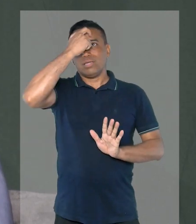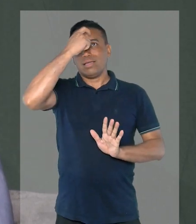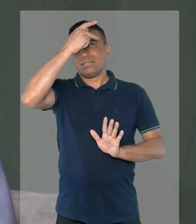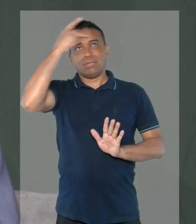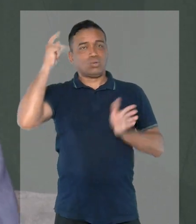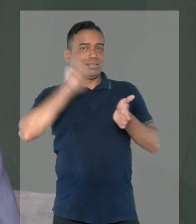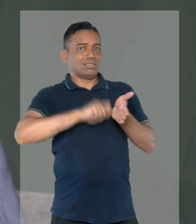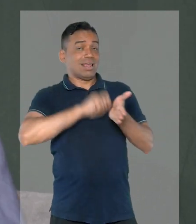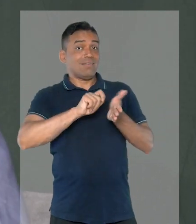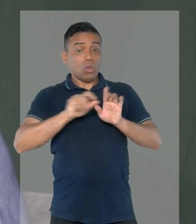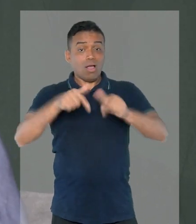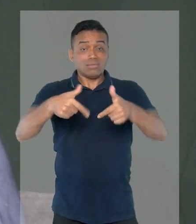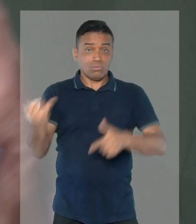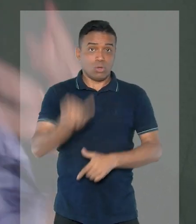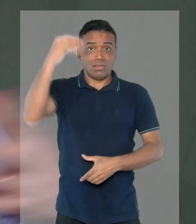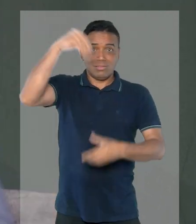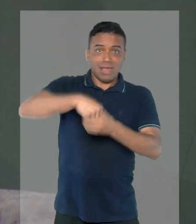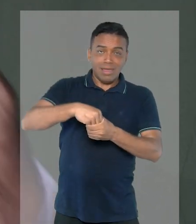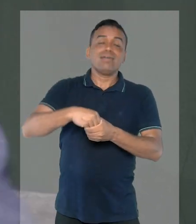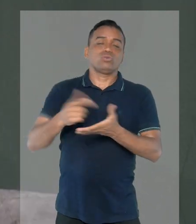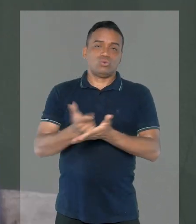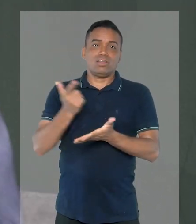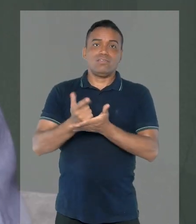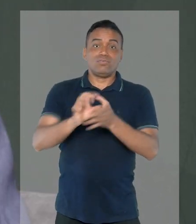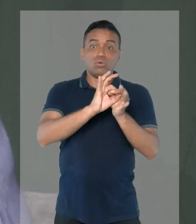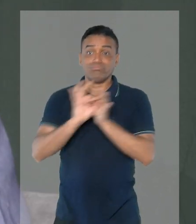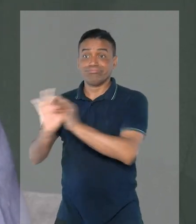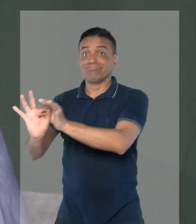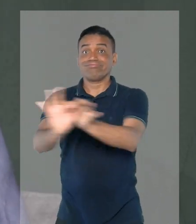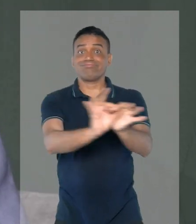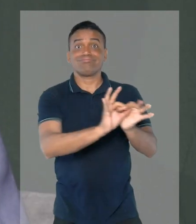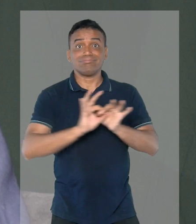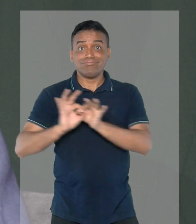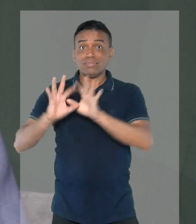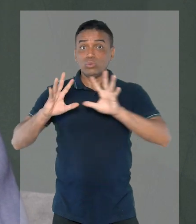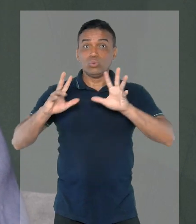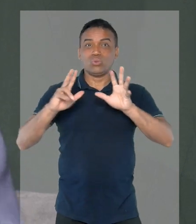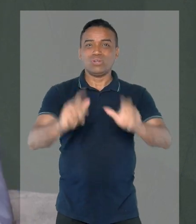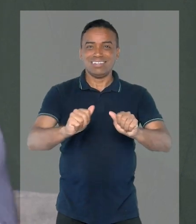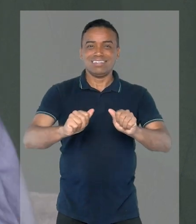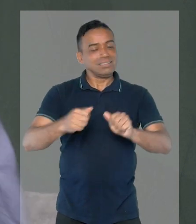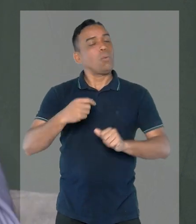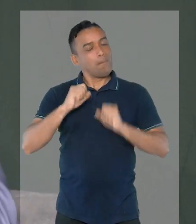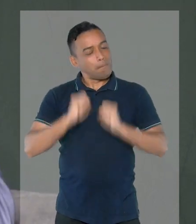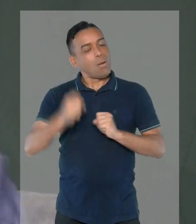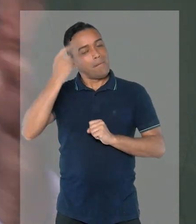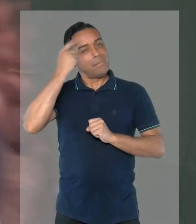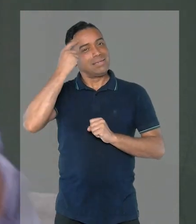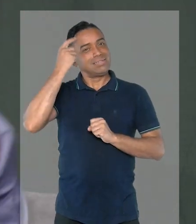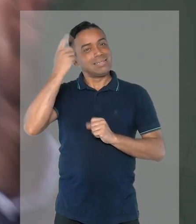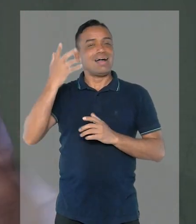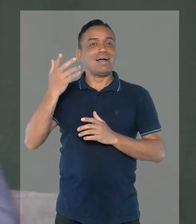autor como também um gesto importante da obra, e essas coisas foram se juntando ali. E assim, a gente pode pensar no